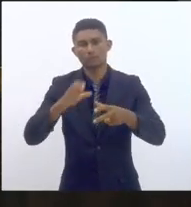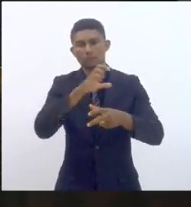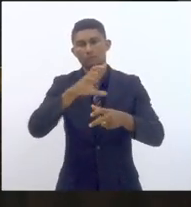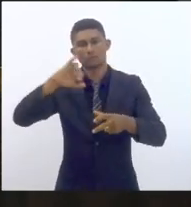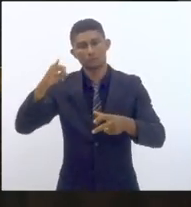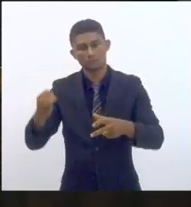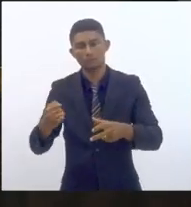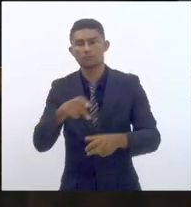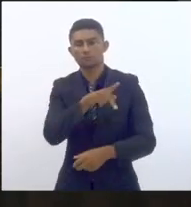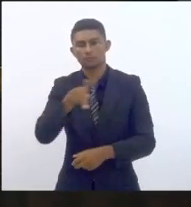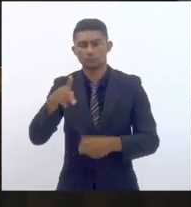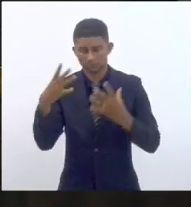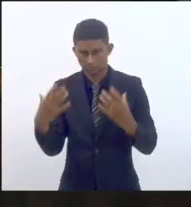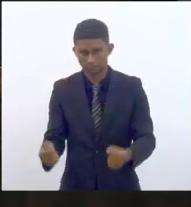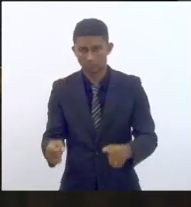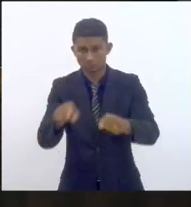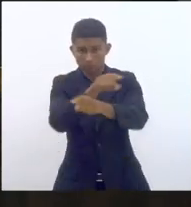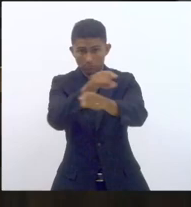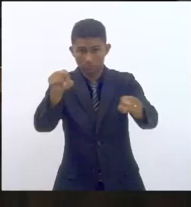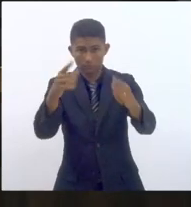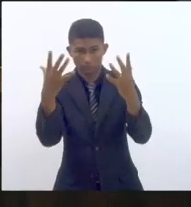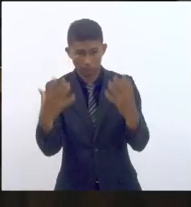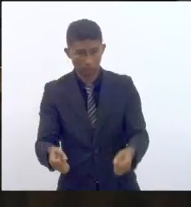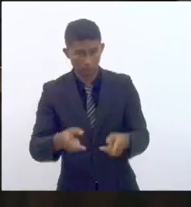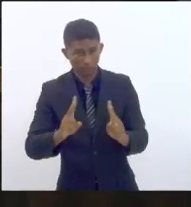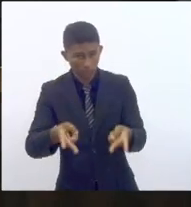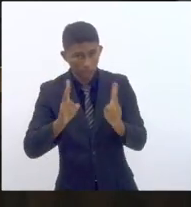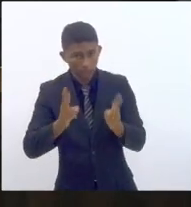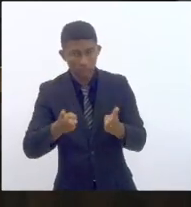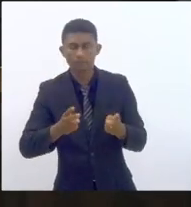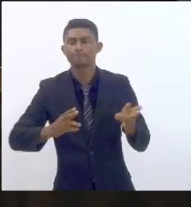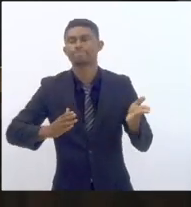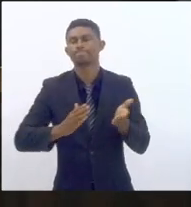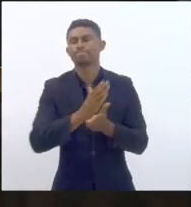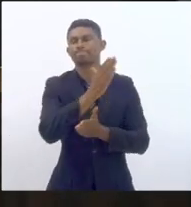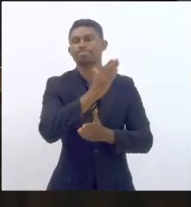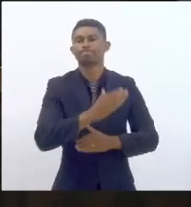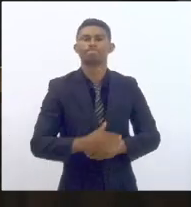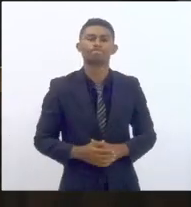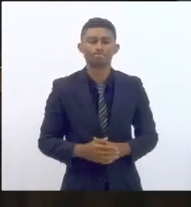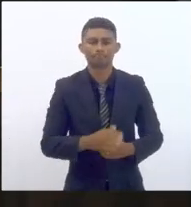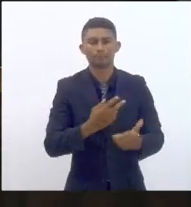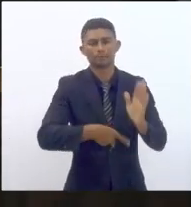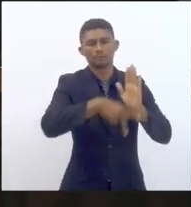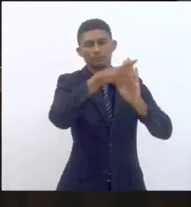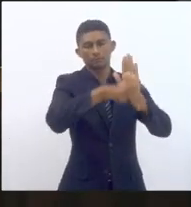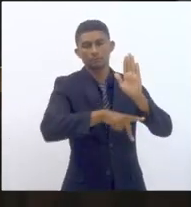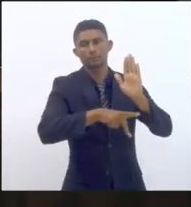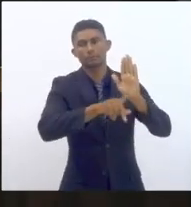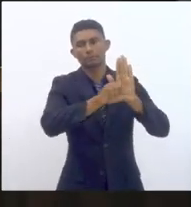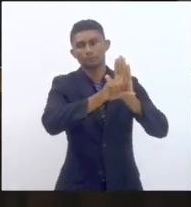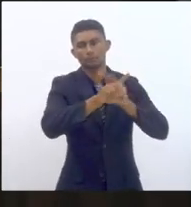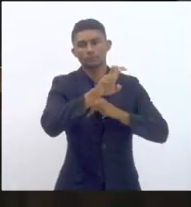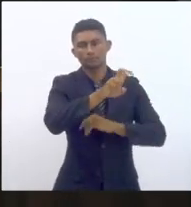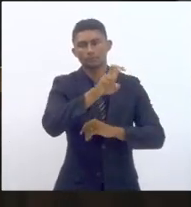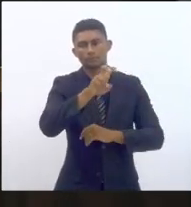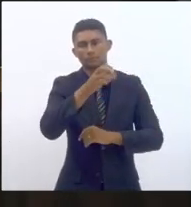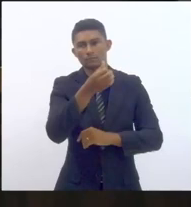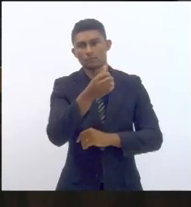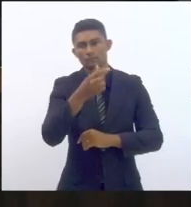redação, que a presidência defere. Se os que aprovam, permaneçam como estão, aprovado. Projeto de lei 5663 de 22.